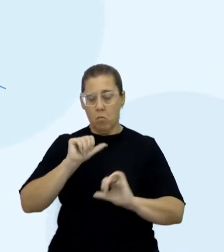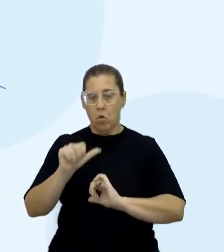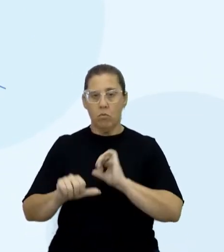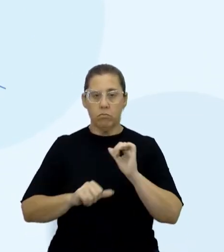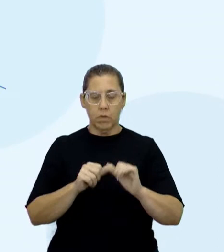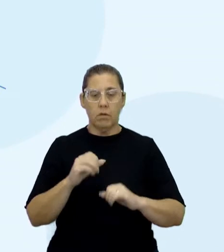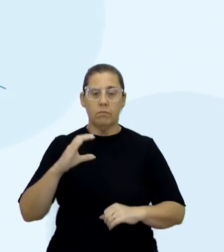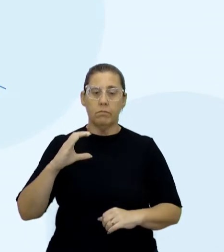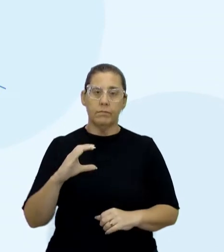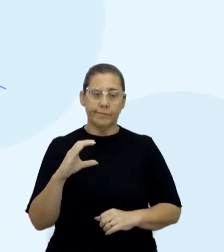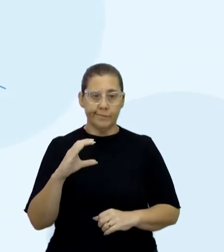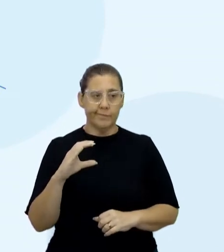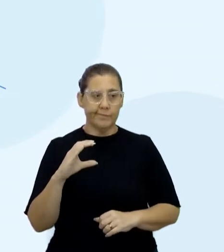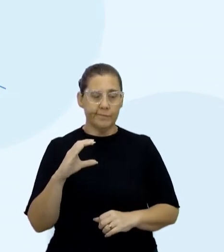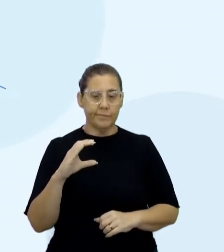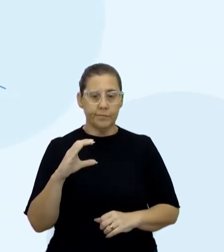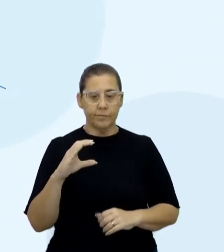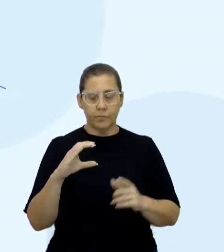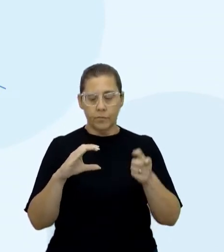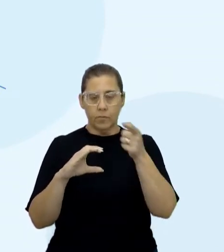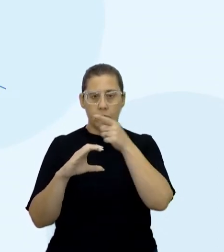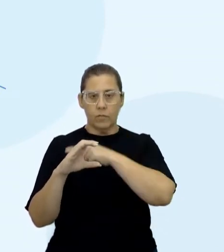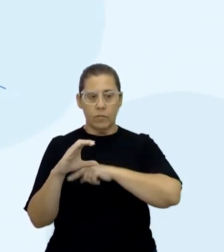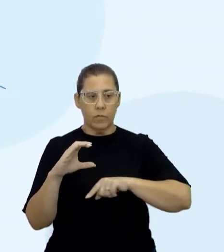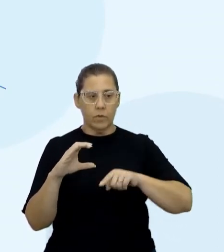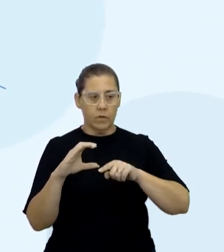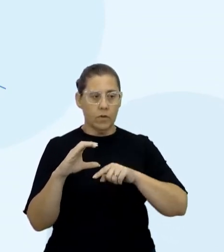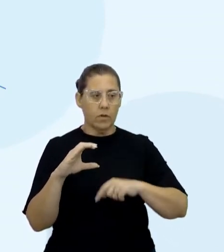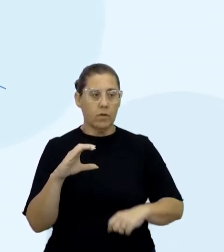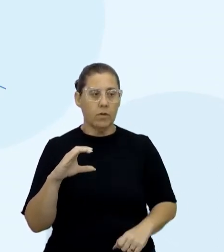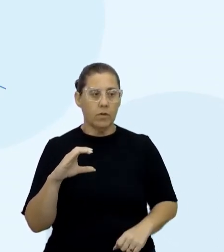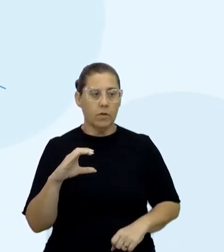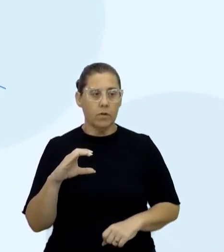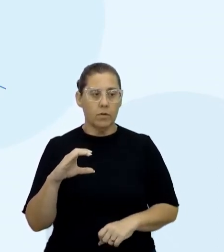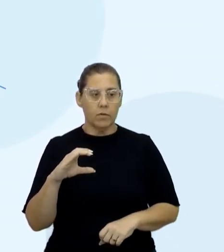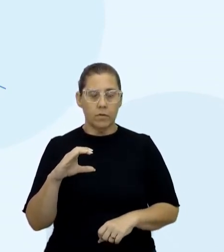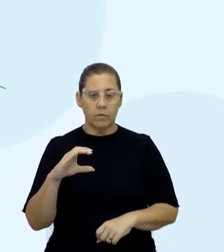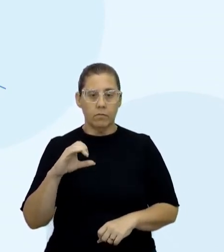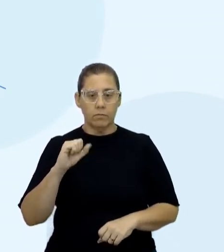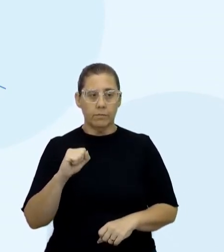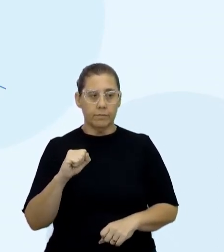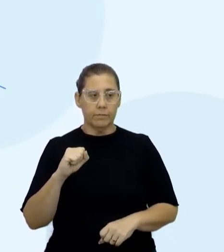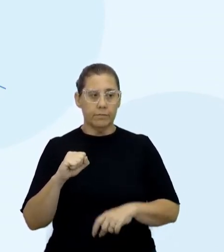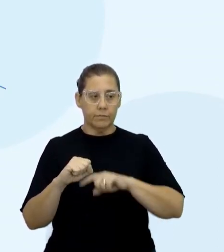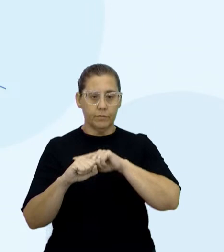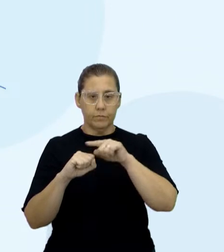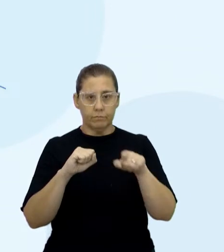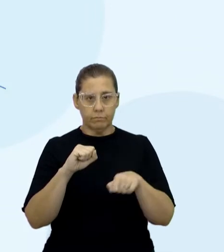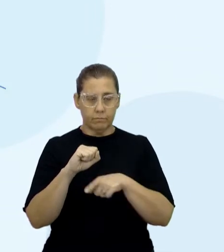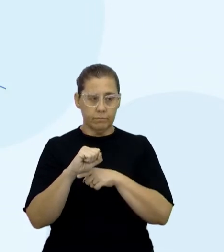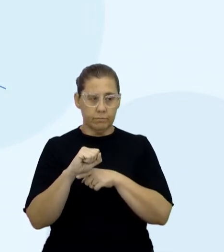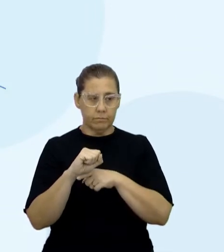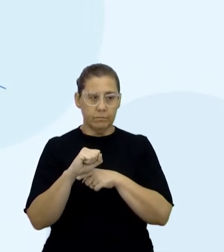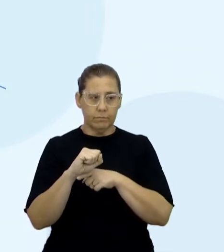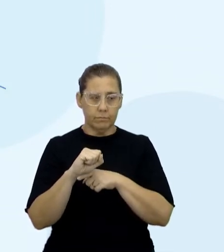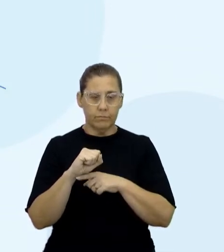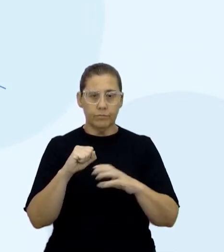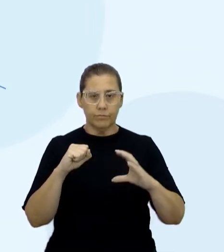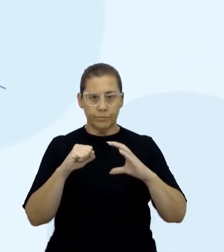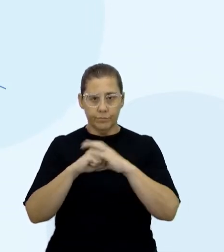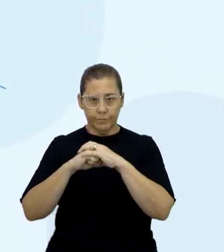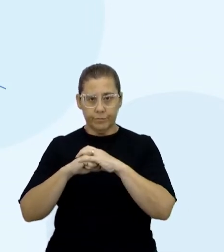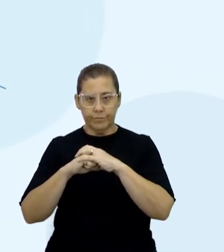espelho, a gente vai ter um espelho côncavo. Veja e note que o espelho côncavo também, se eu seguir